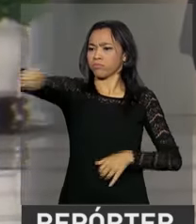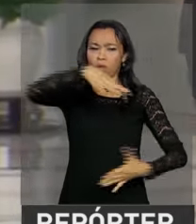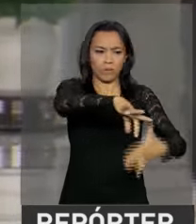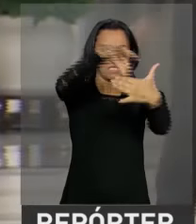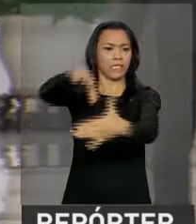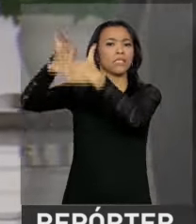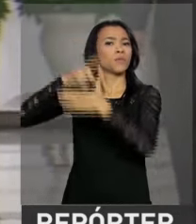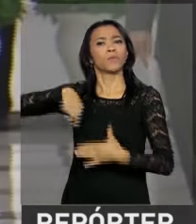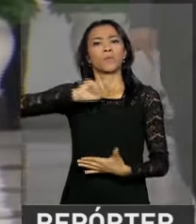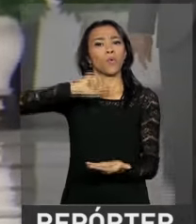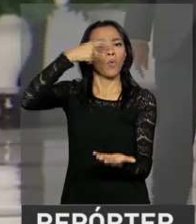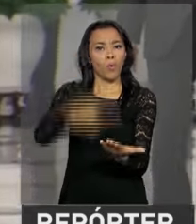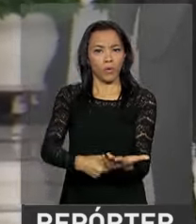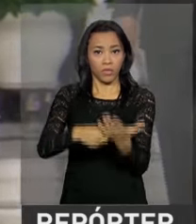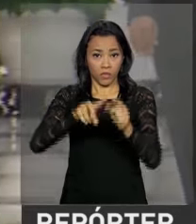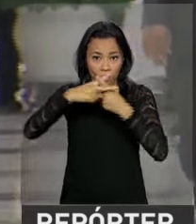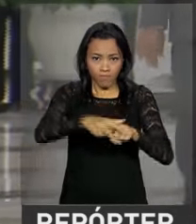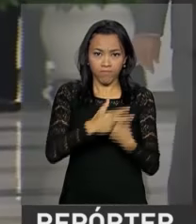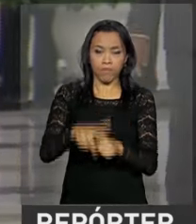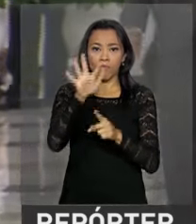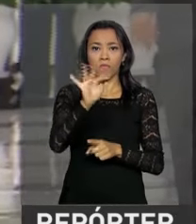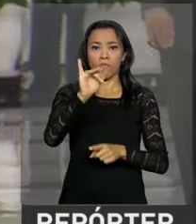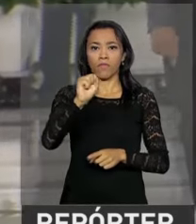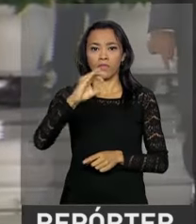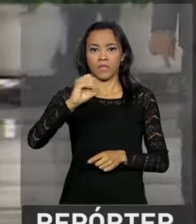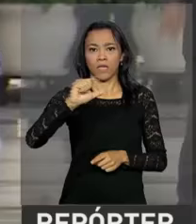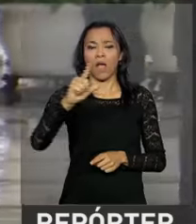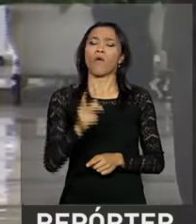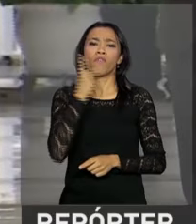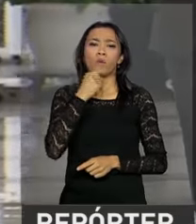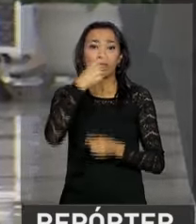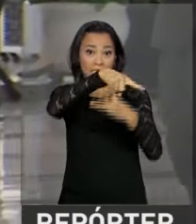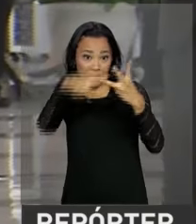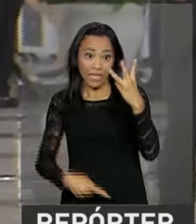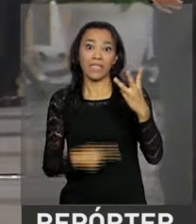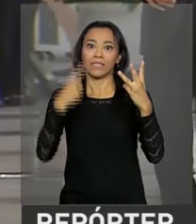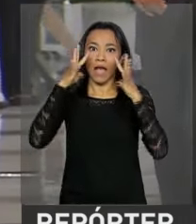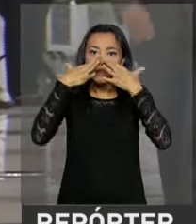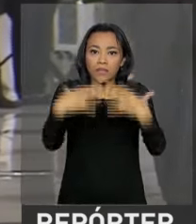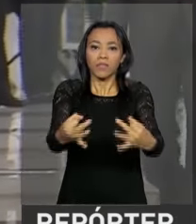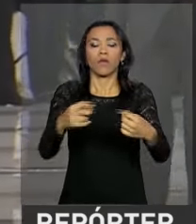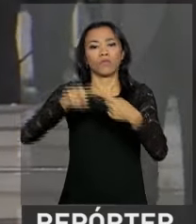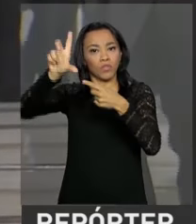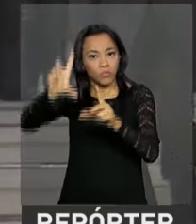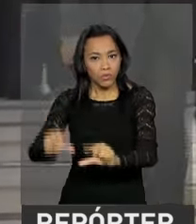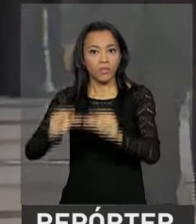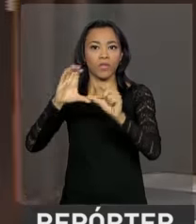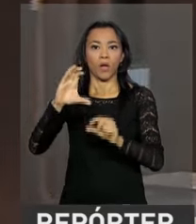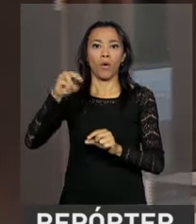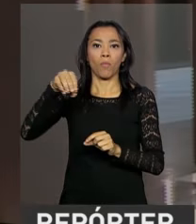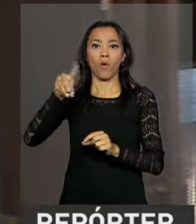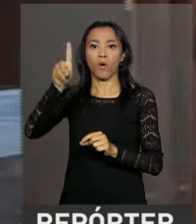o compromisso com o ajuste fiscal e apontou 3 pontos de atenção para o Brasil: a queda no preço das